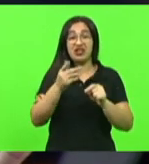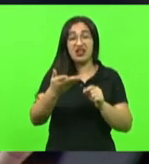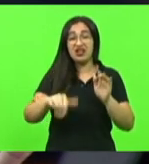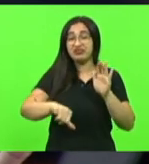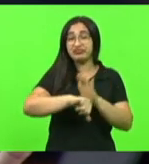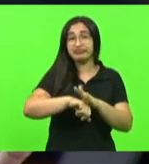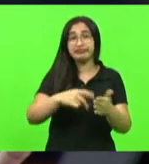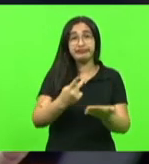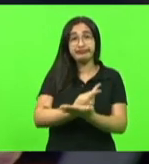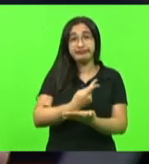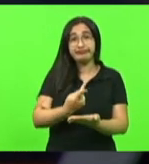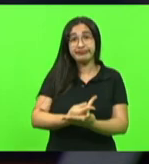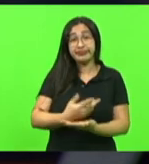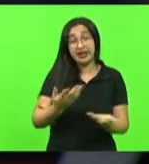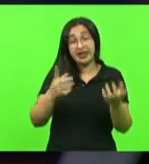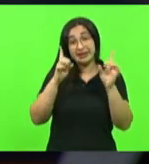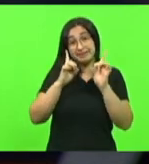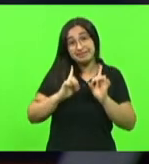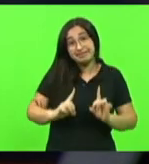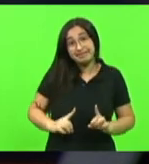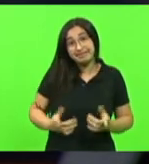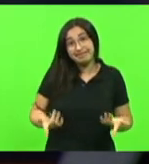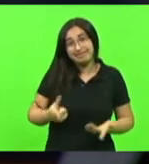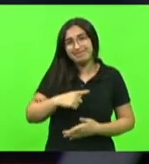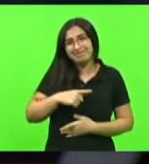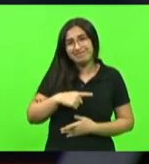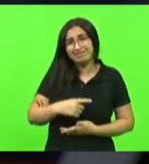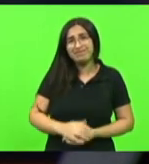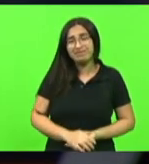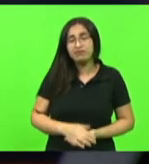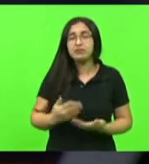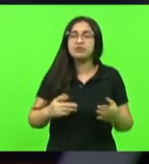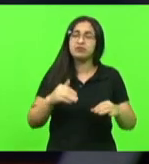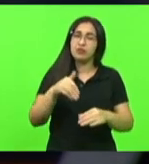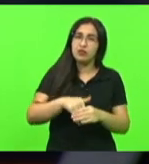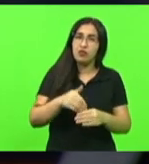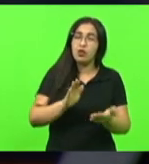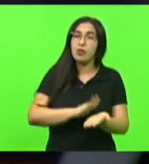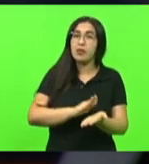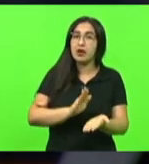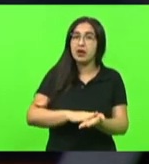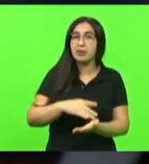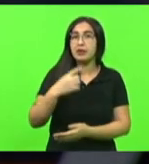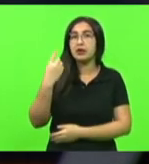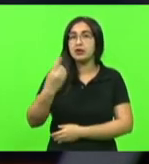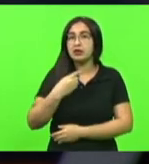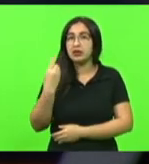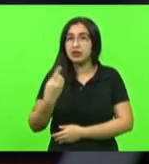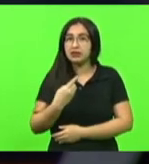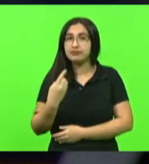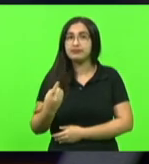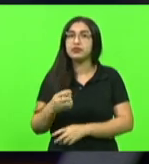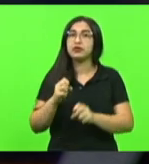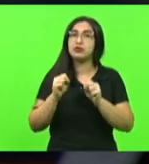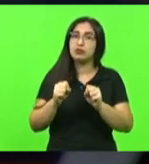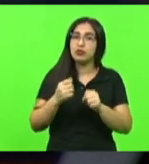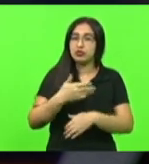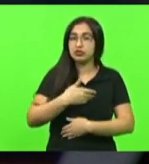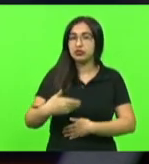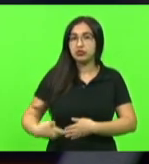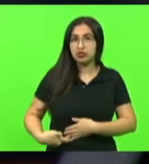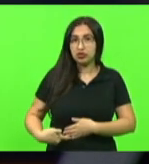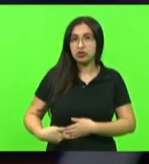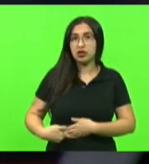ele desanima. Então tem o meu voto e parabéns ao deputado para que a possa realmente fazer o Estado um pouco, dar uma